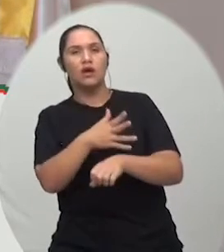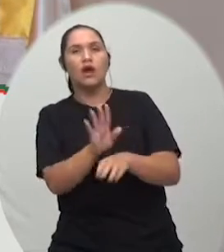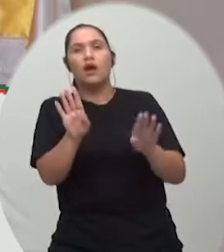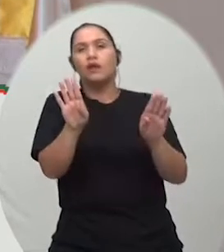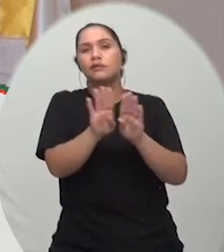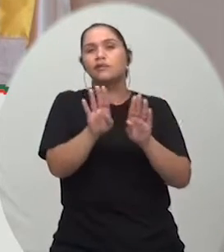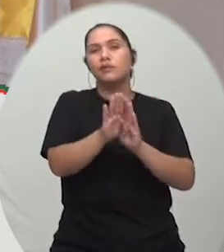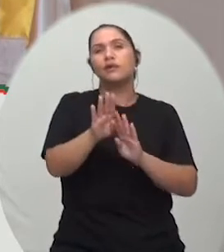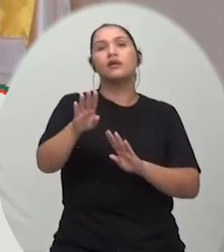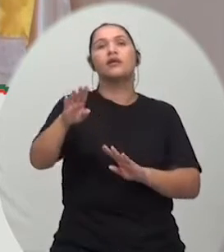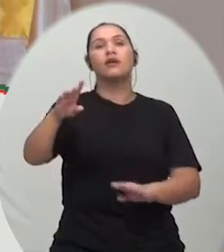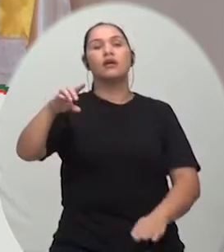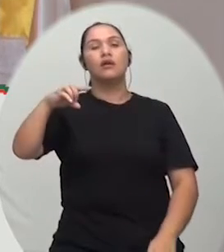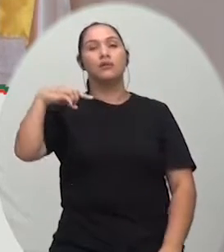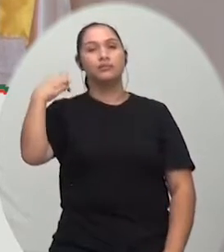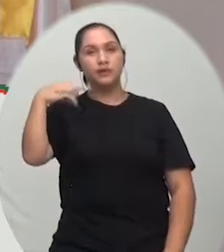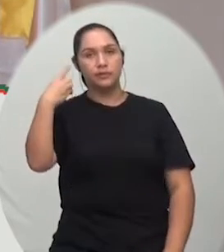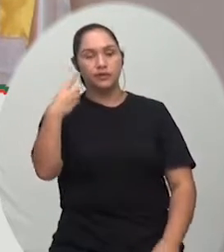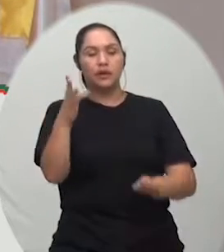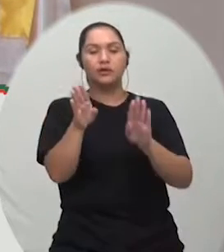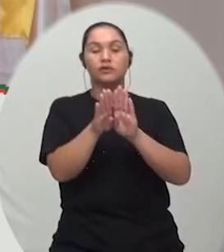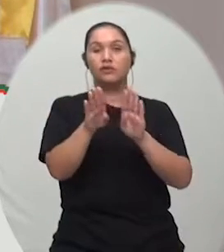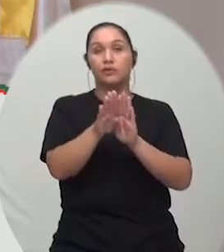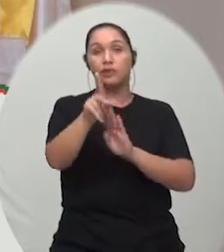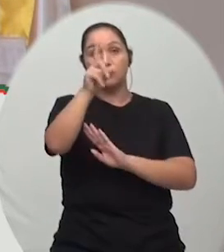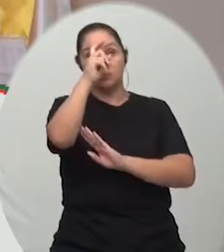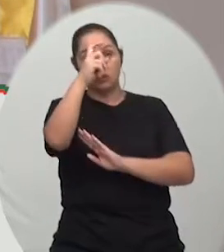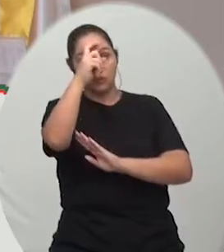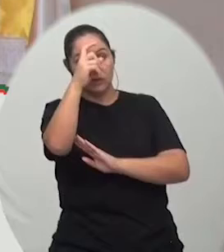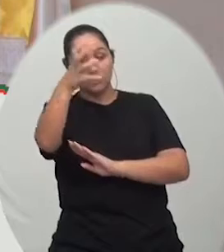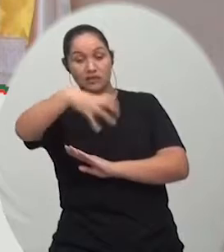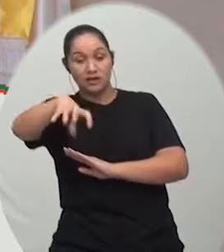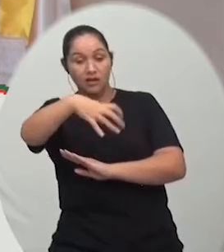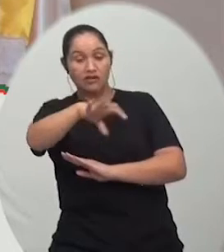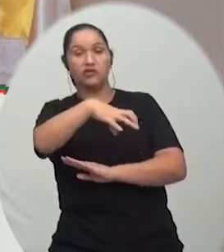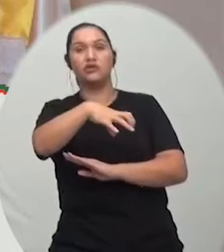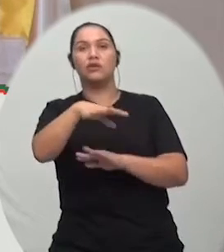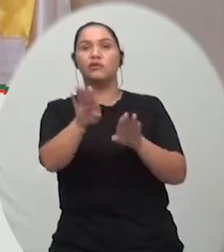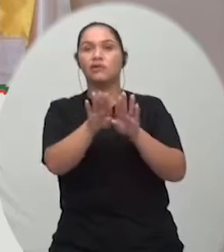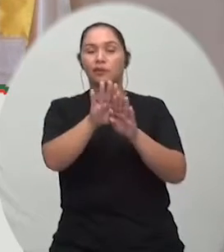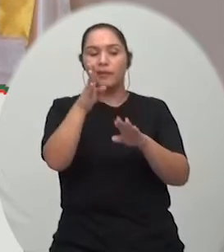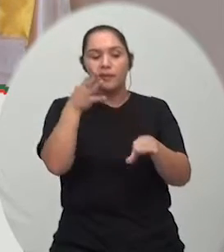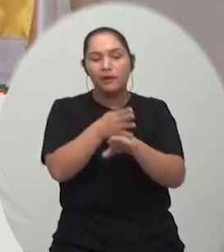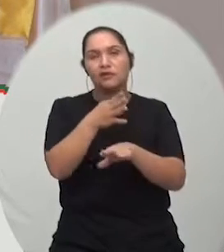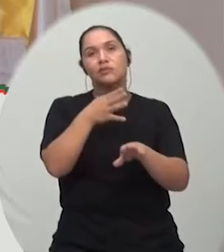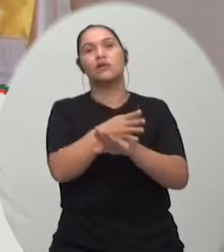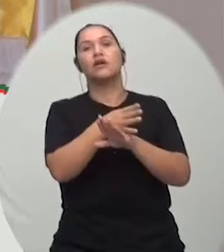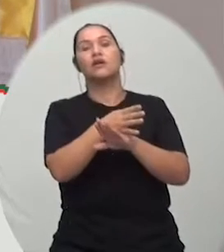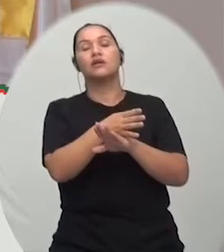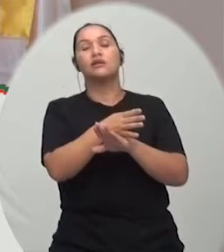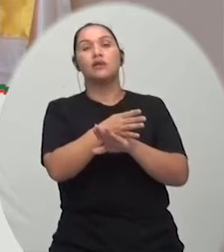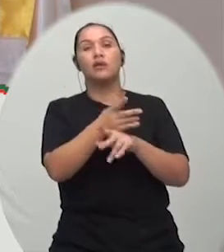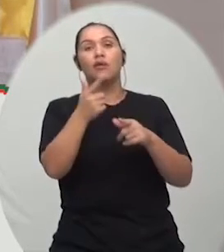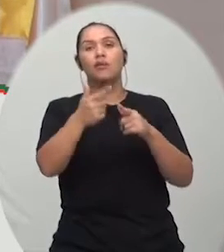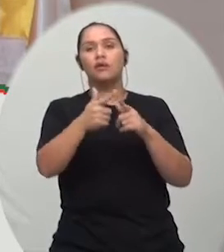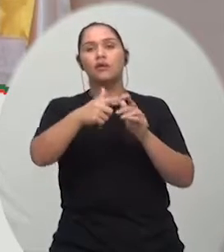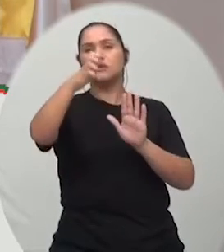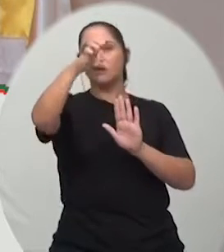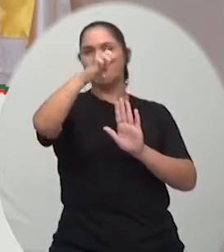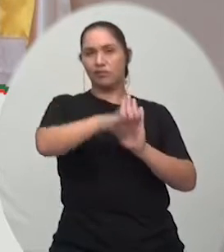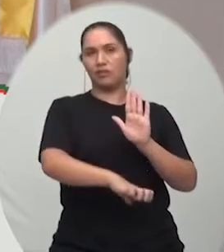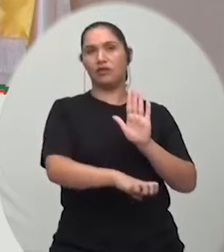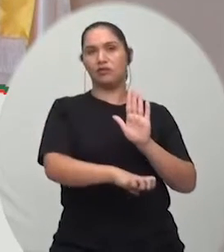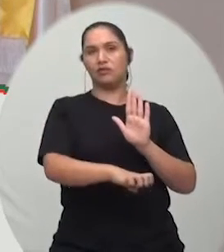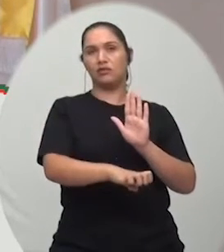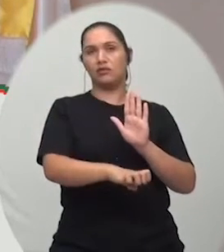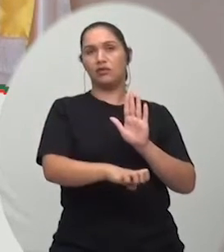estavam presentes, os hospitais da região estavam presentes, acerca daquela emenda, né, daquela